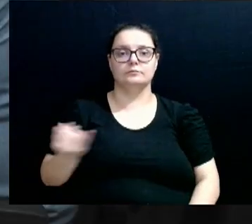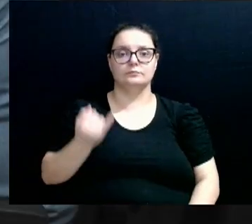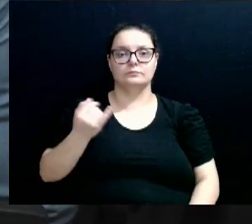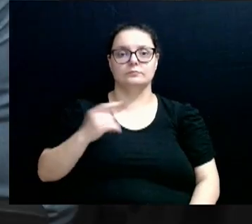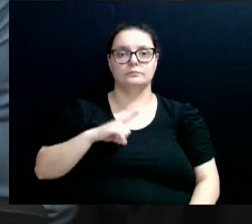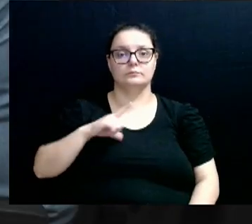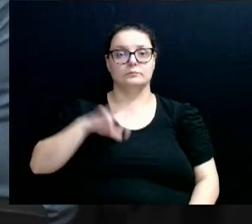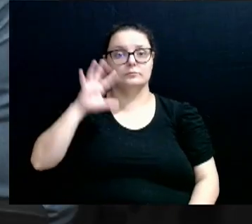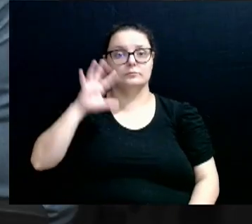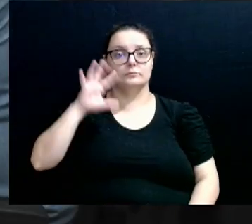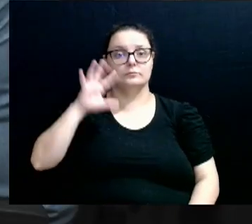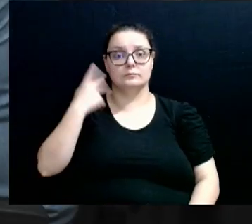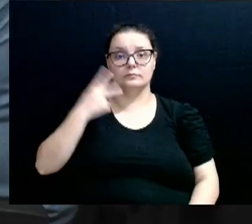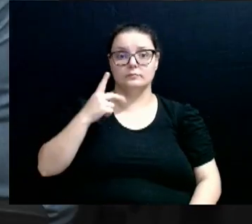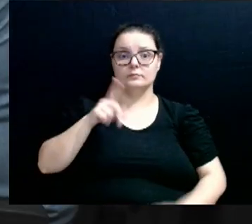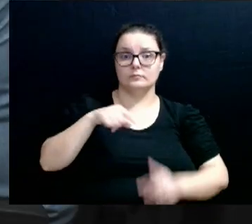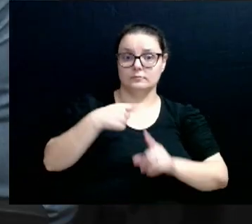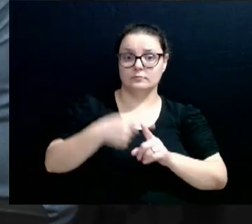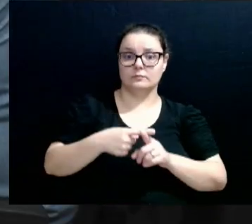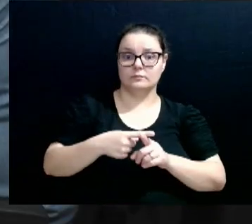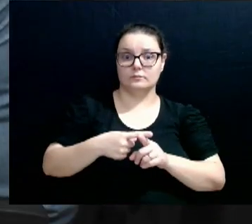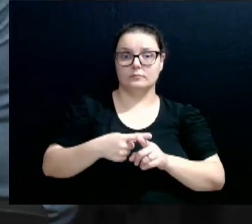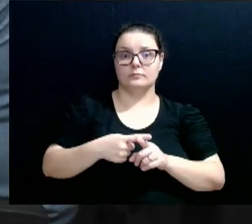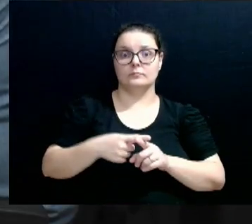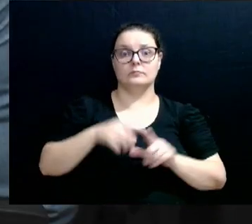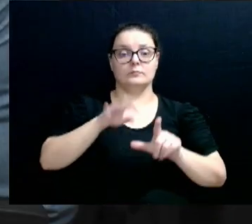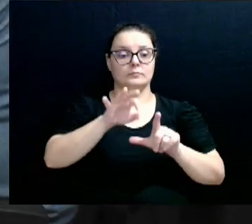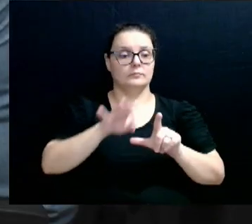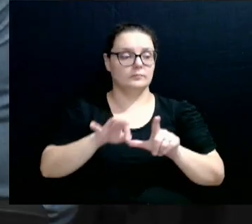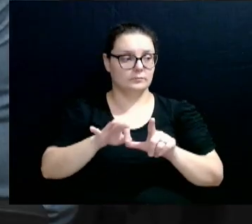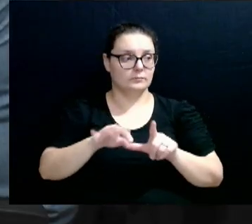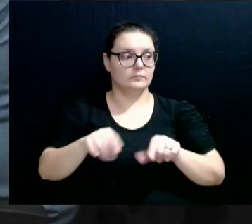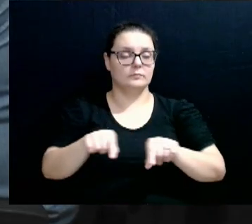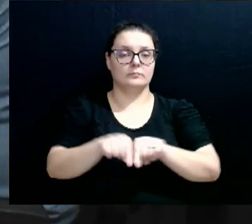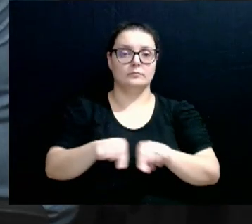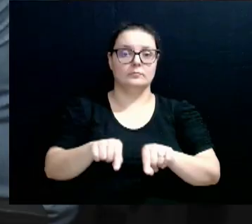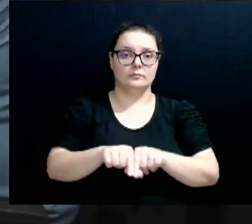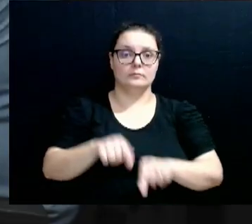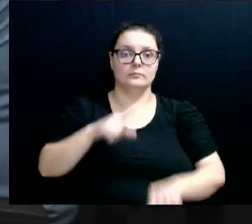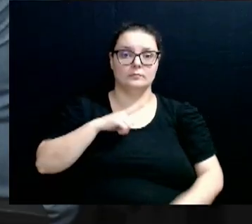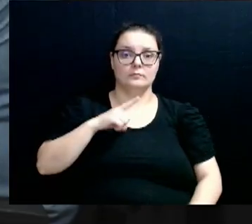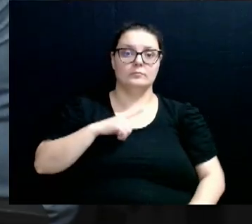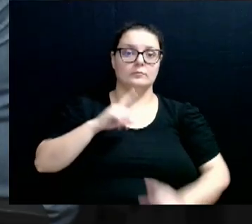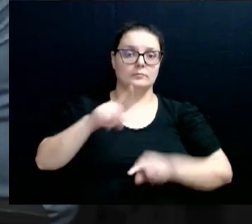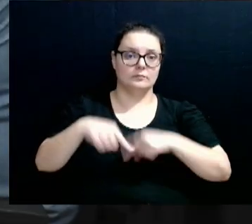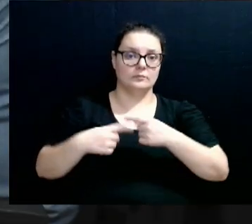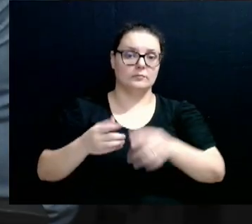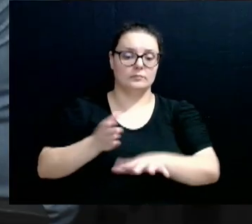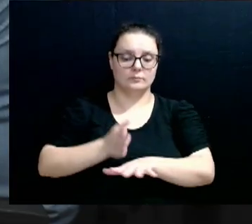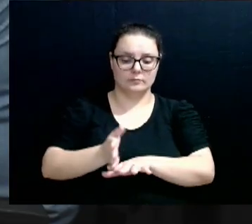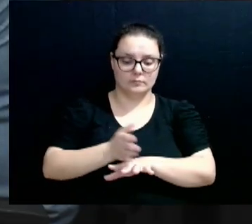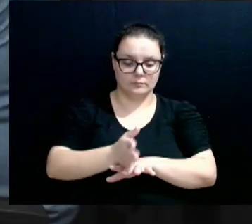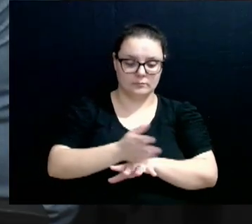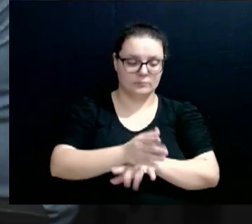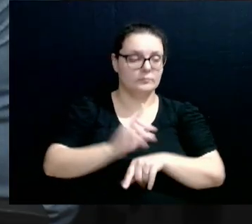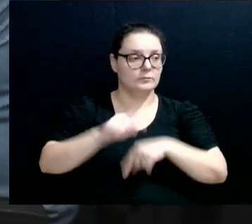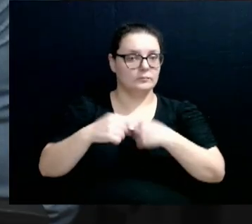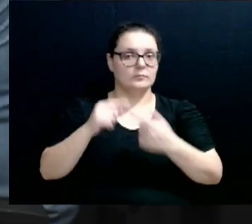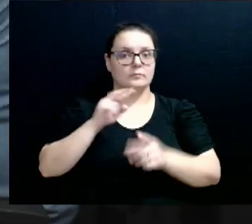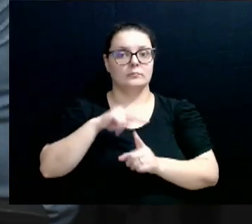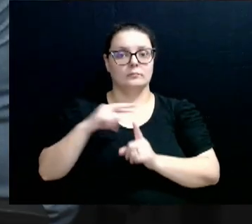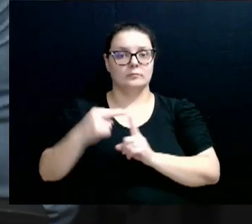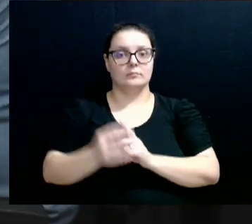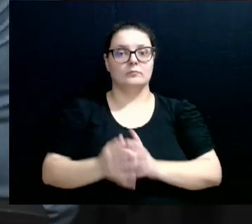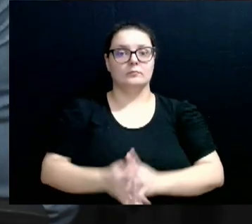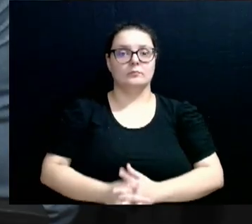políticas afirmativas, além das cotas, elas também têm outras vertentes, outros aspectos, né? Por exemplo,